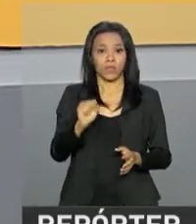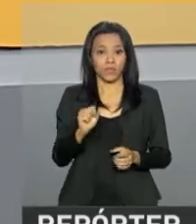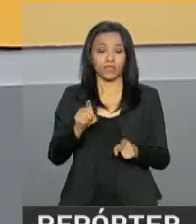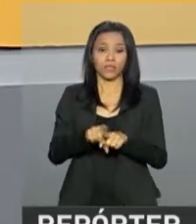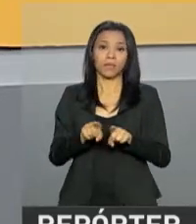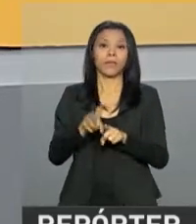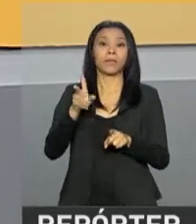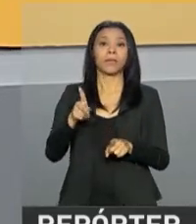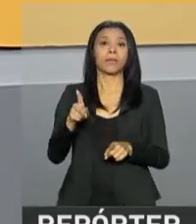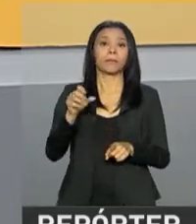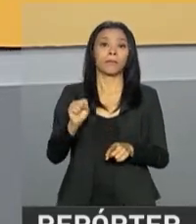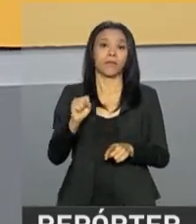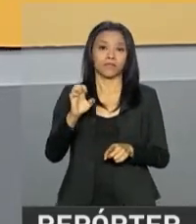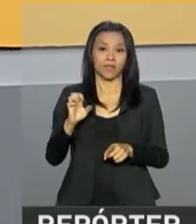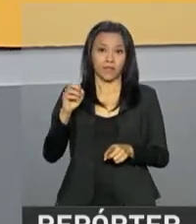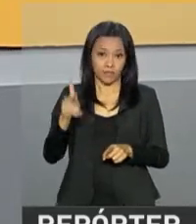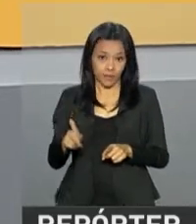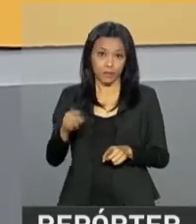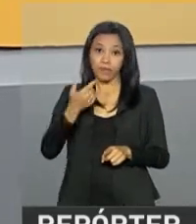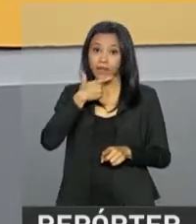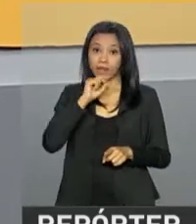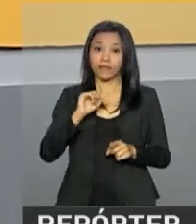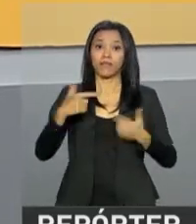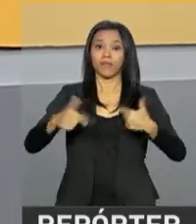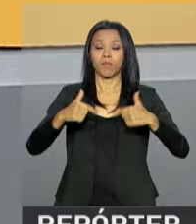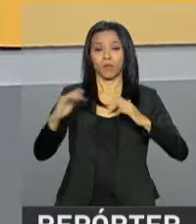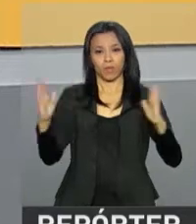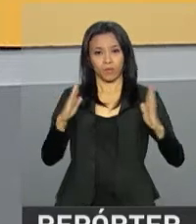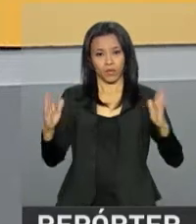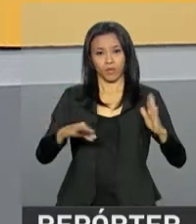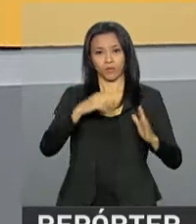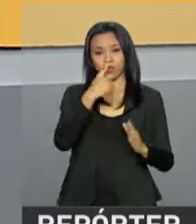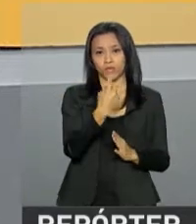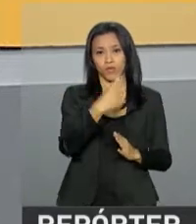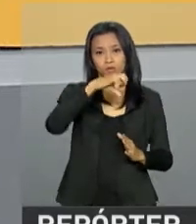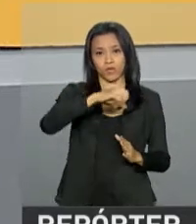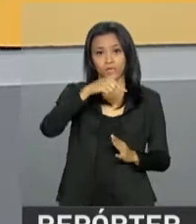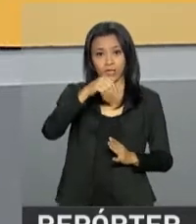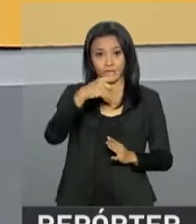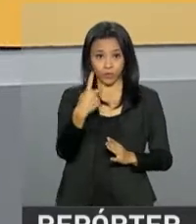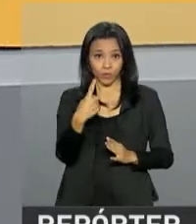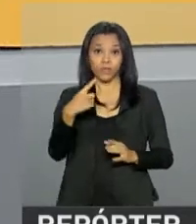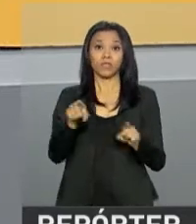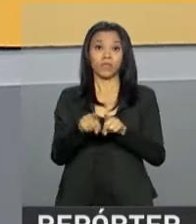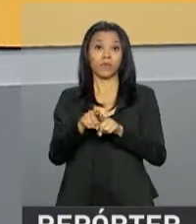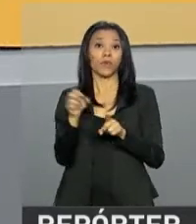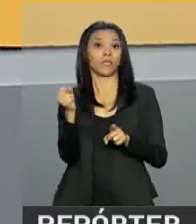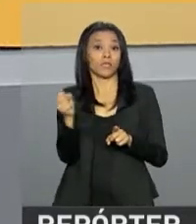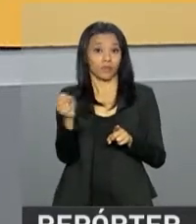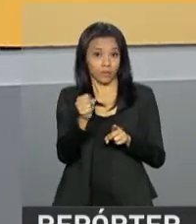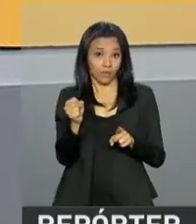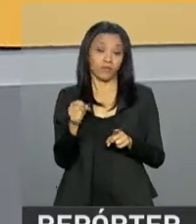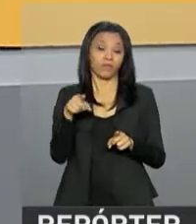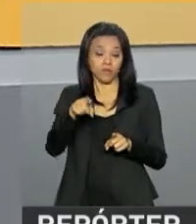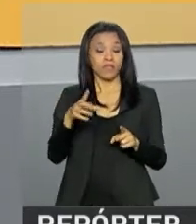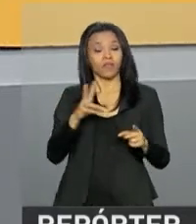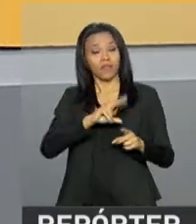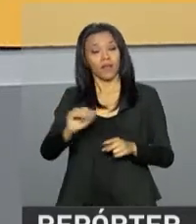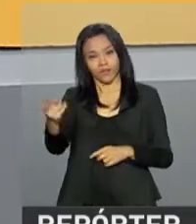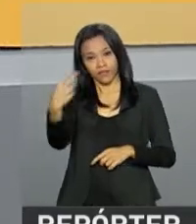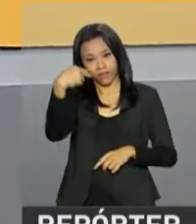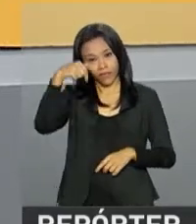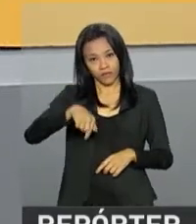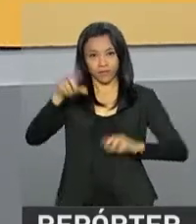de todas as idades que trabalharão entre 1981 e 1988 você acompanha a cobertura completa